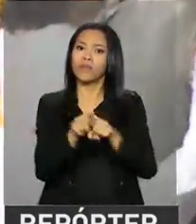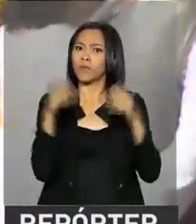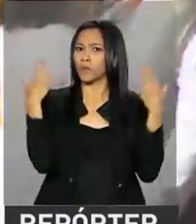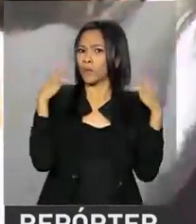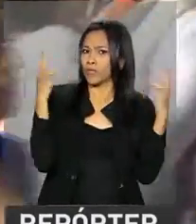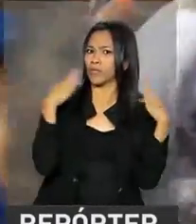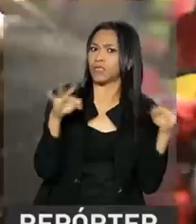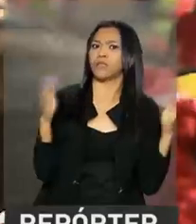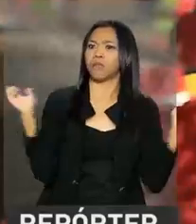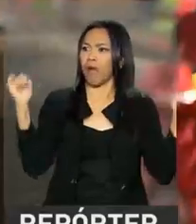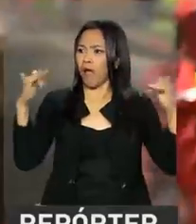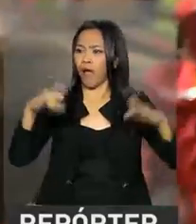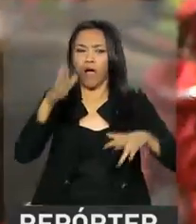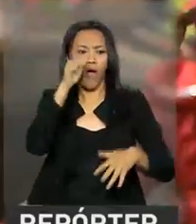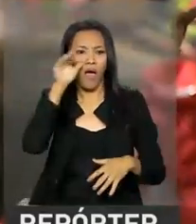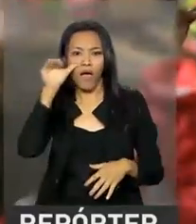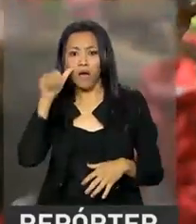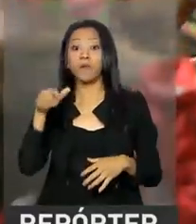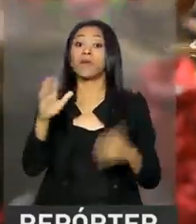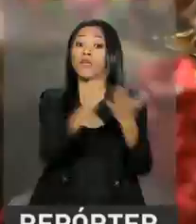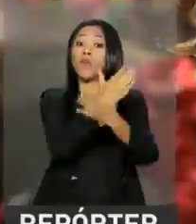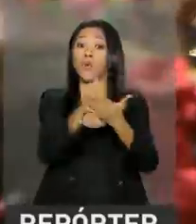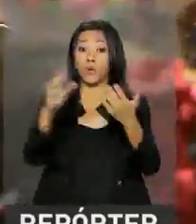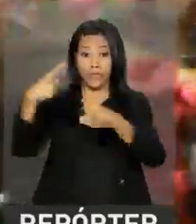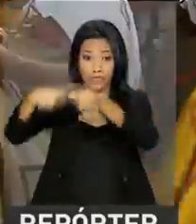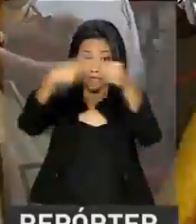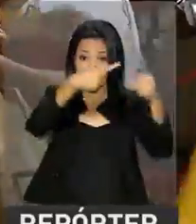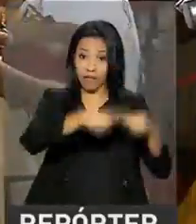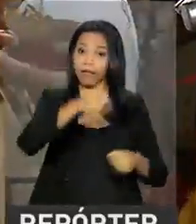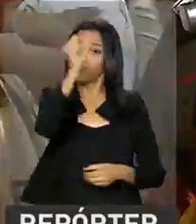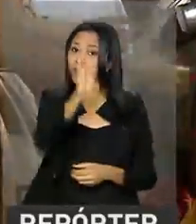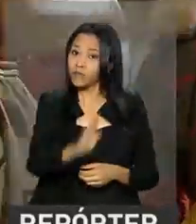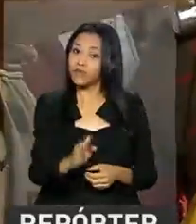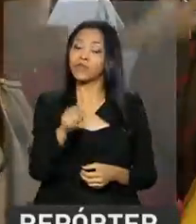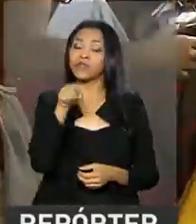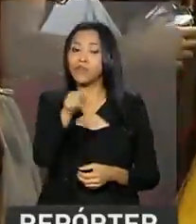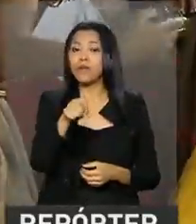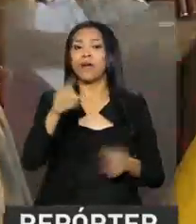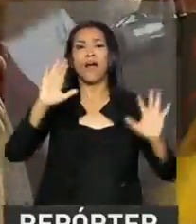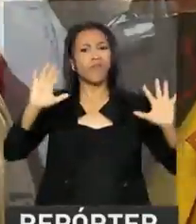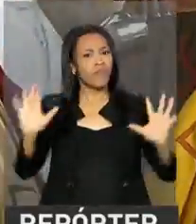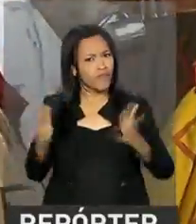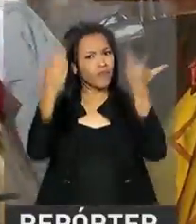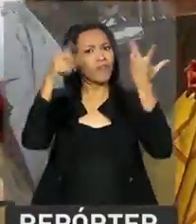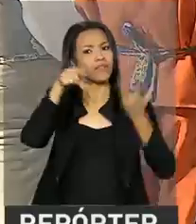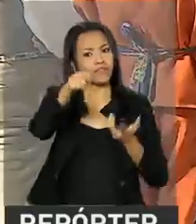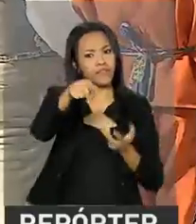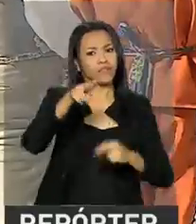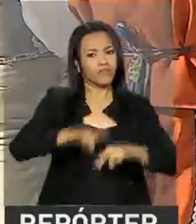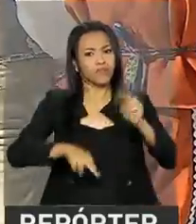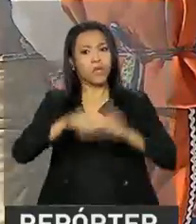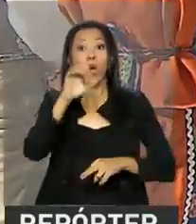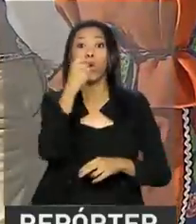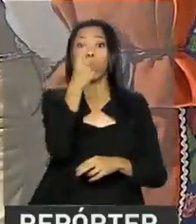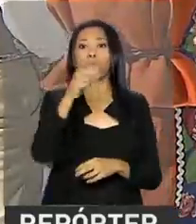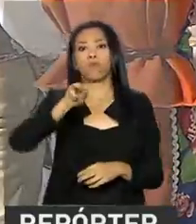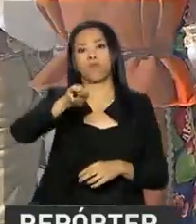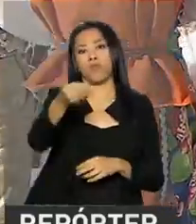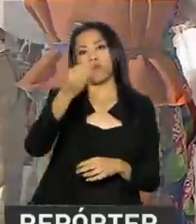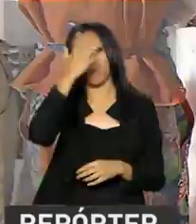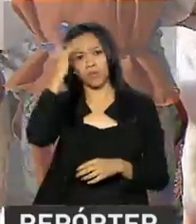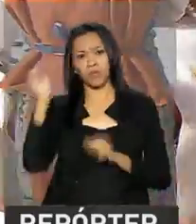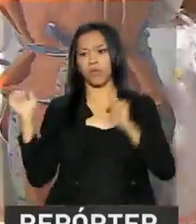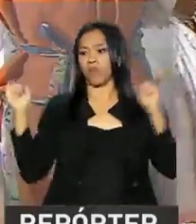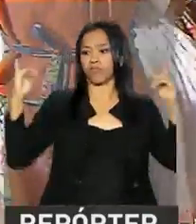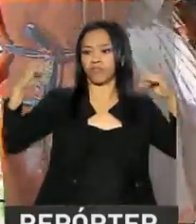vista da hotelaria em algumas cidades no Nordestinas as festas de São João chegam reunir 1 milhão de pessoas o